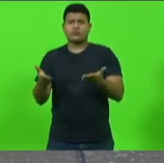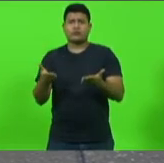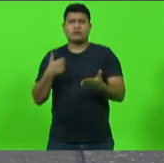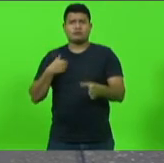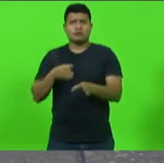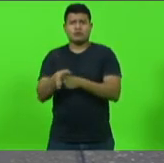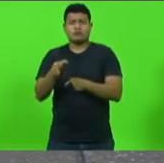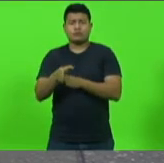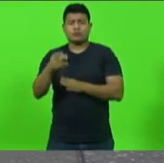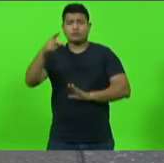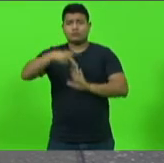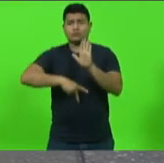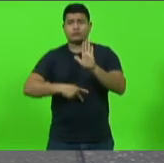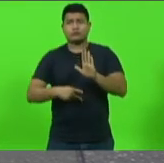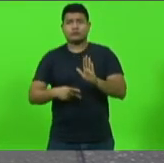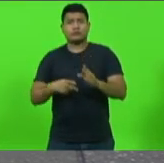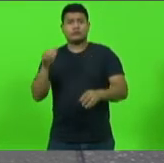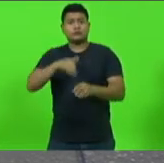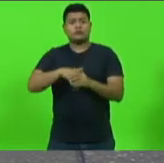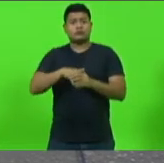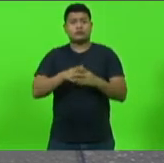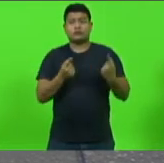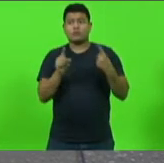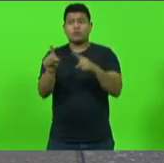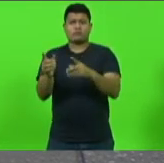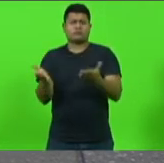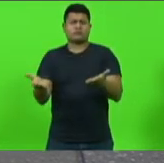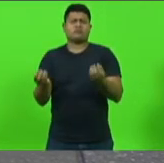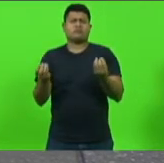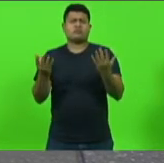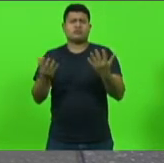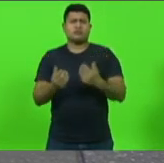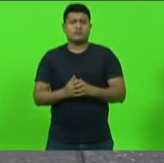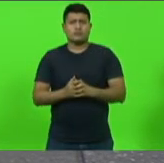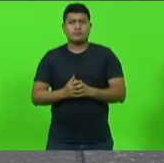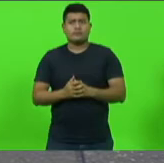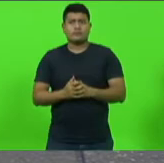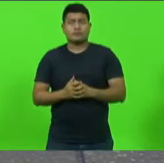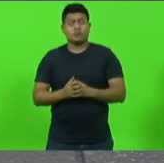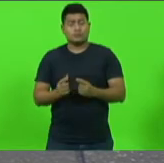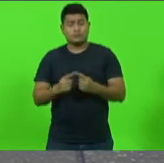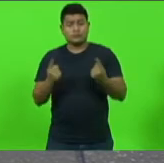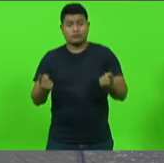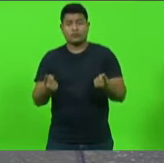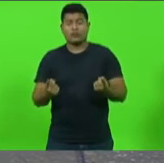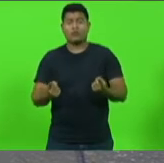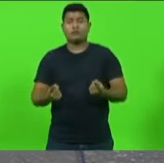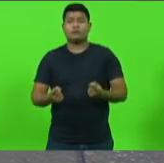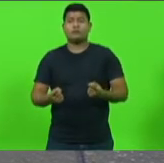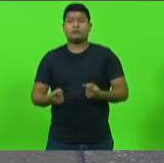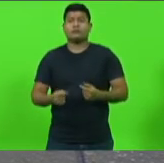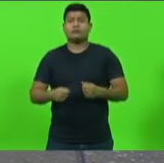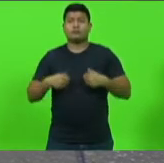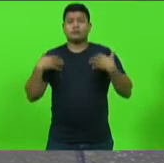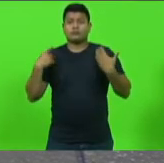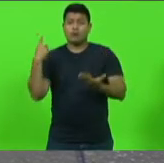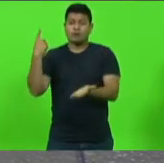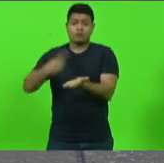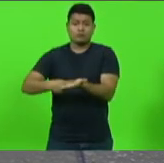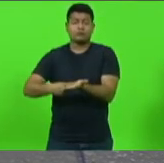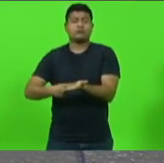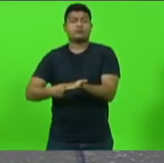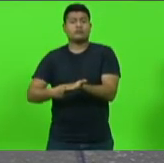aqui para votar contra alguém. Então, para honrar os acordos